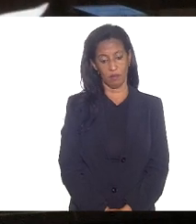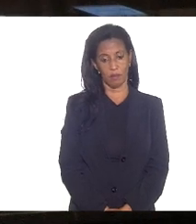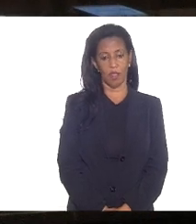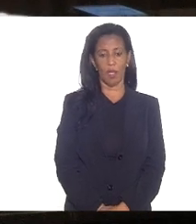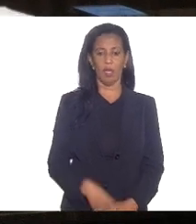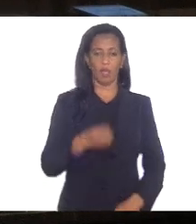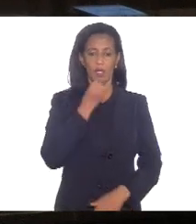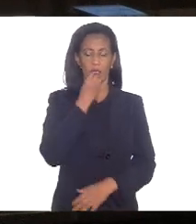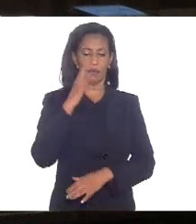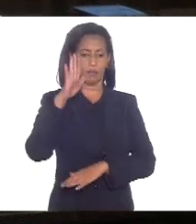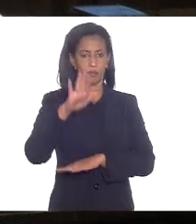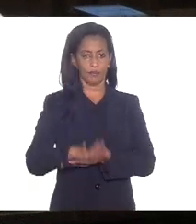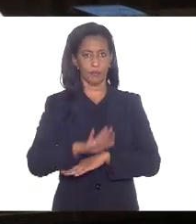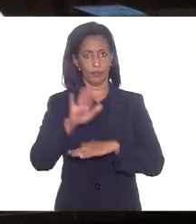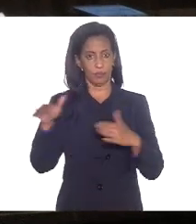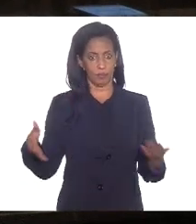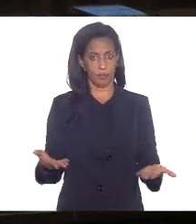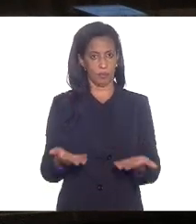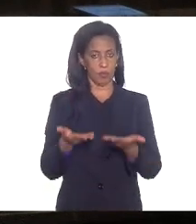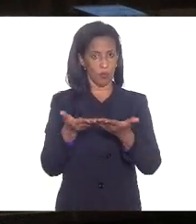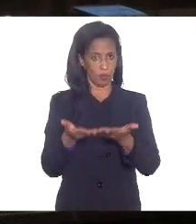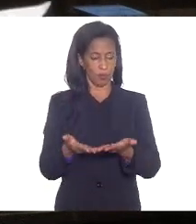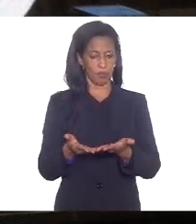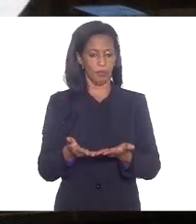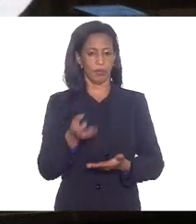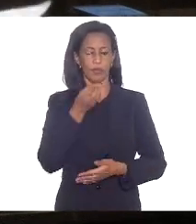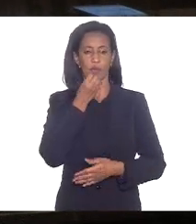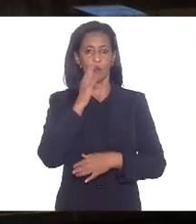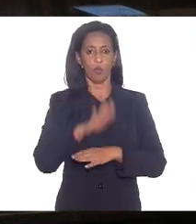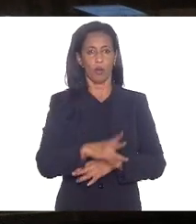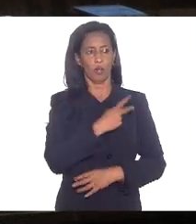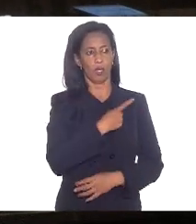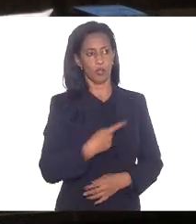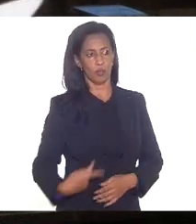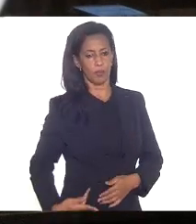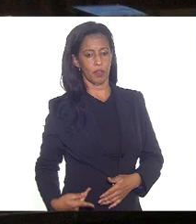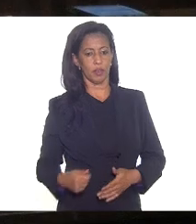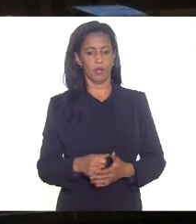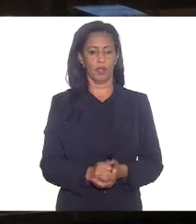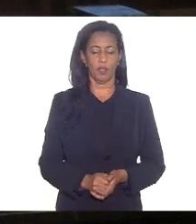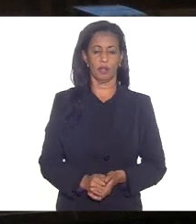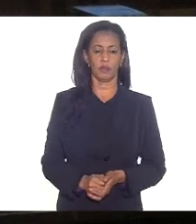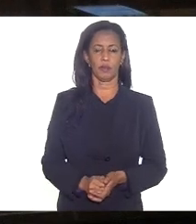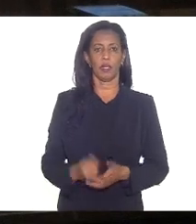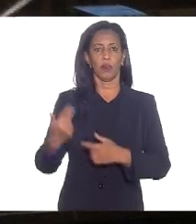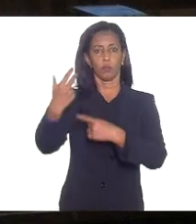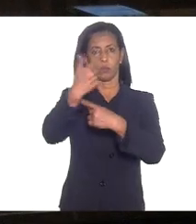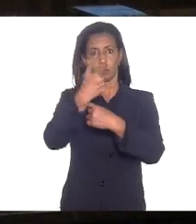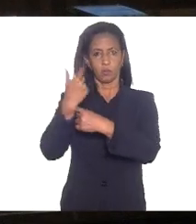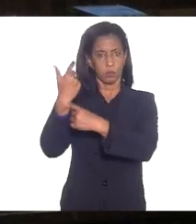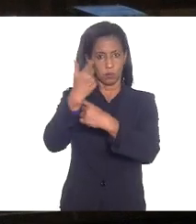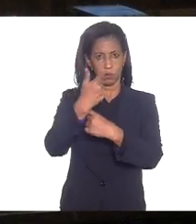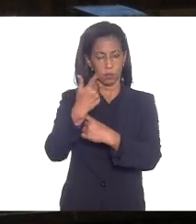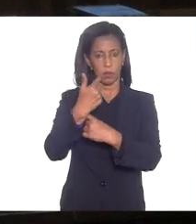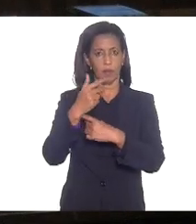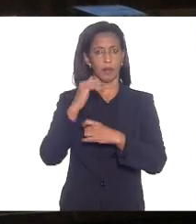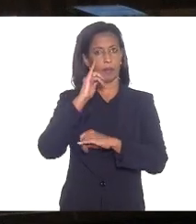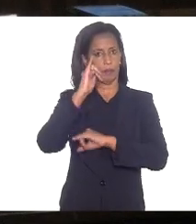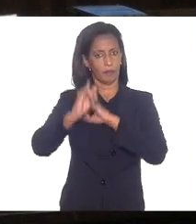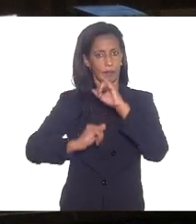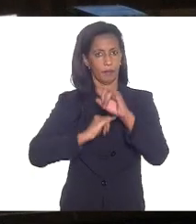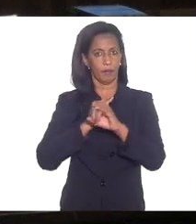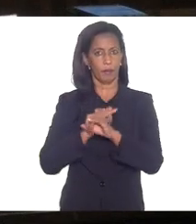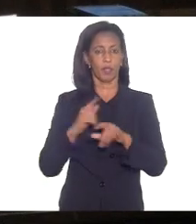Boa tarde a todos e a todas. Boa tarde, presidente, meus pares, aqueles que nos acompanham virtualmente